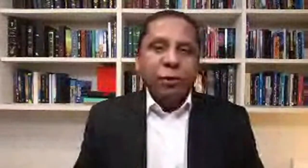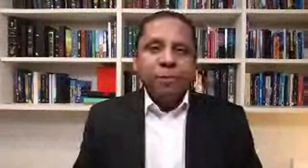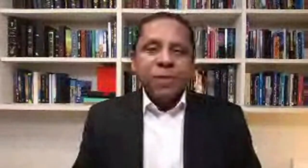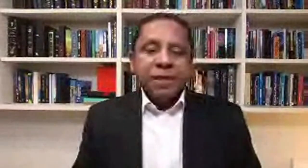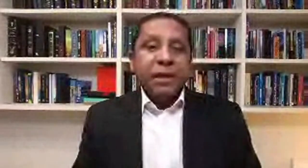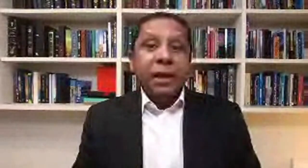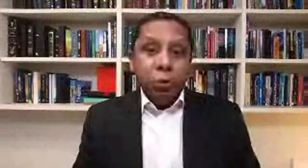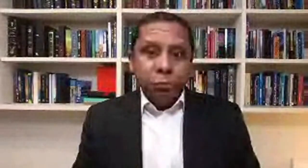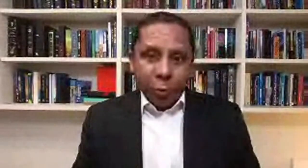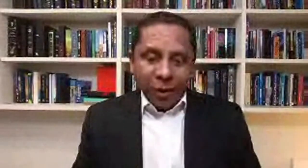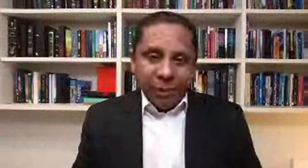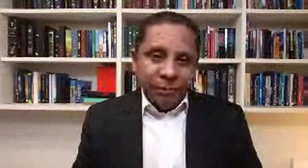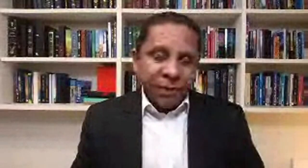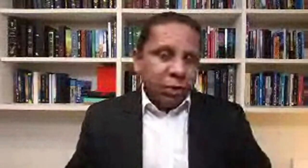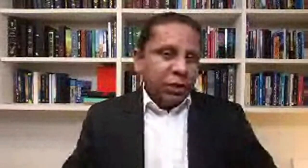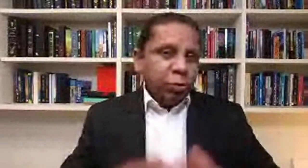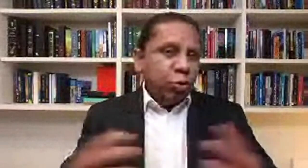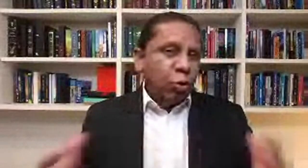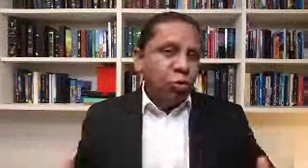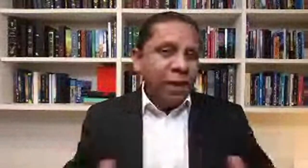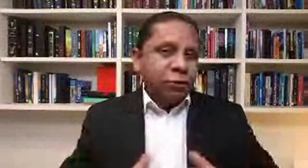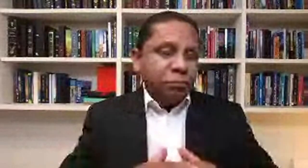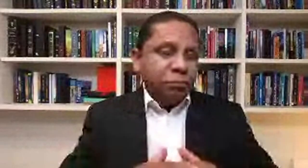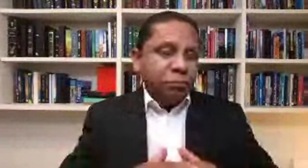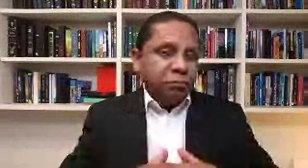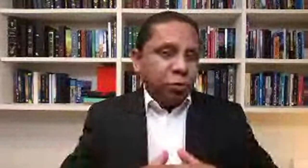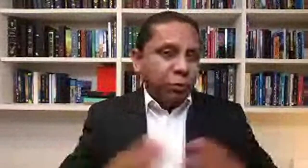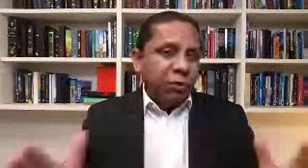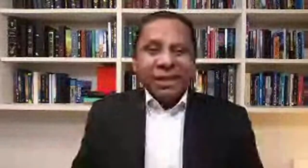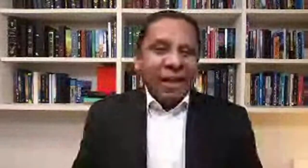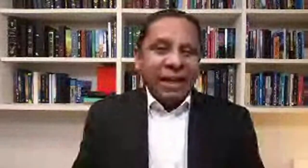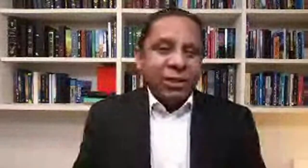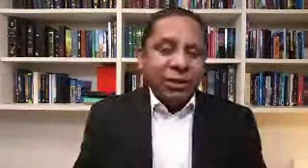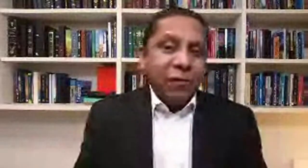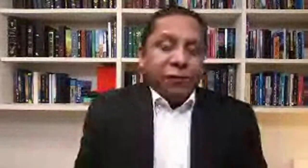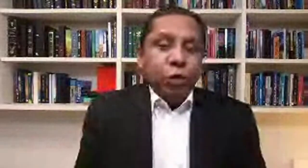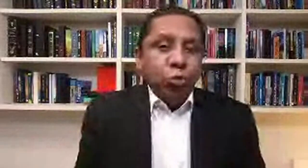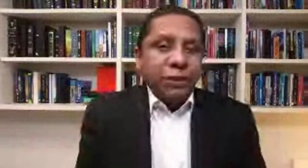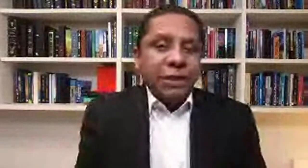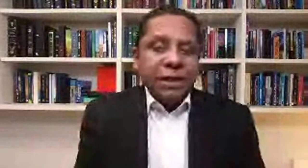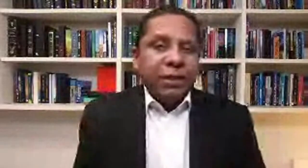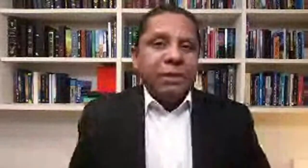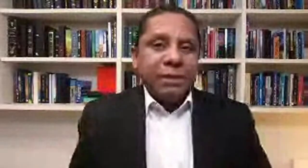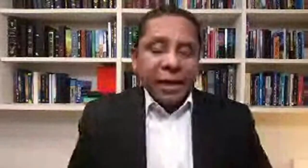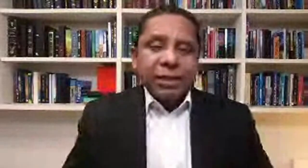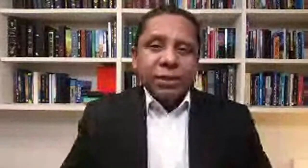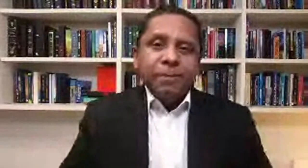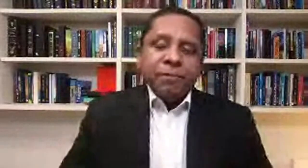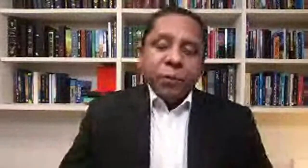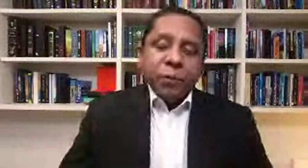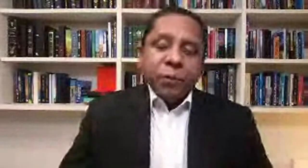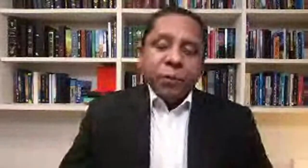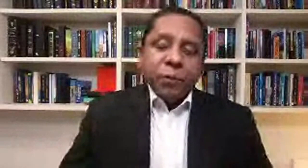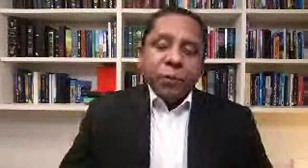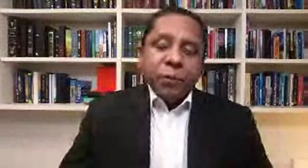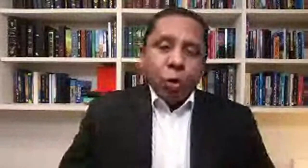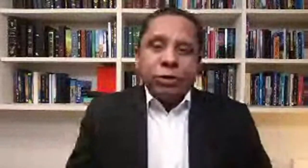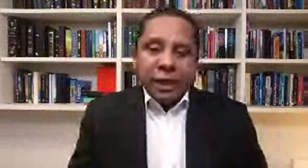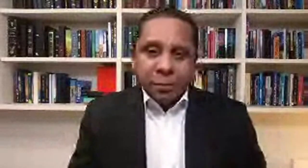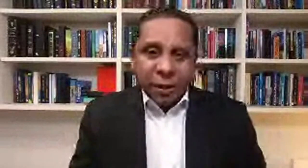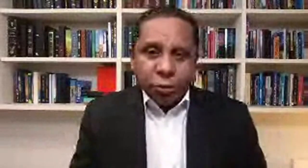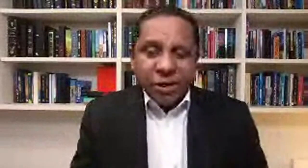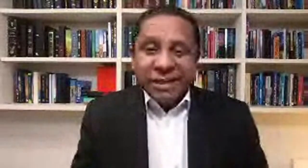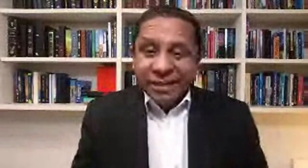sexto ano, sem nenhum problema. Nós temos documentos sobre isso na internet, tem filmes, tem uma série de documentos